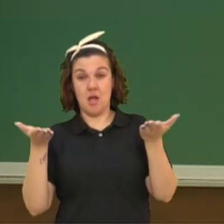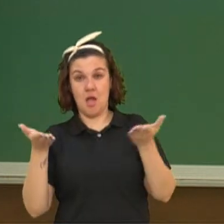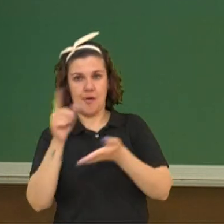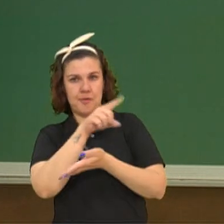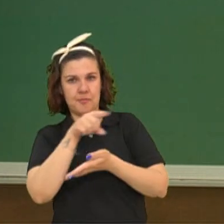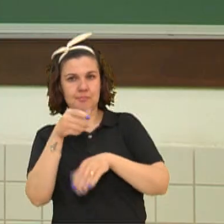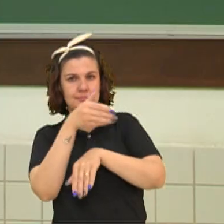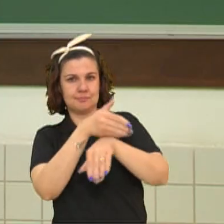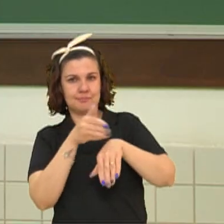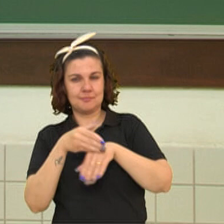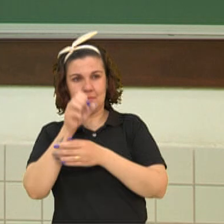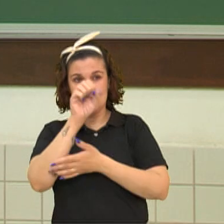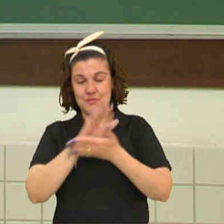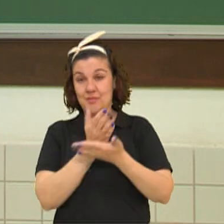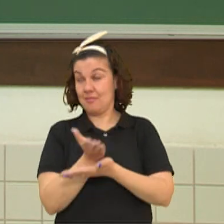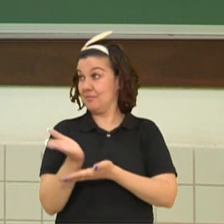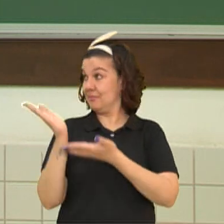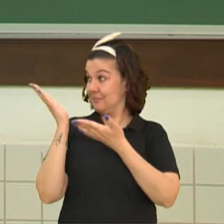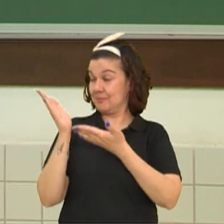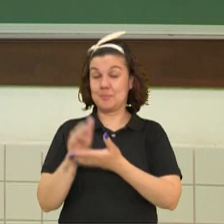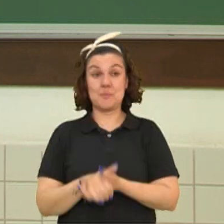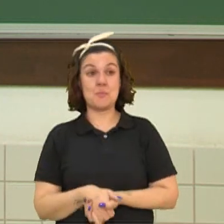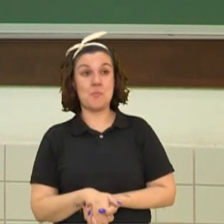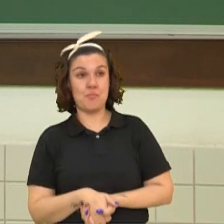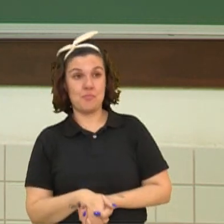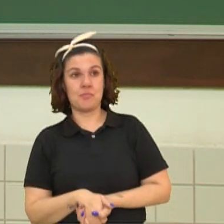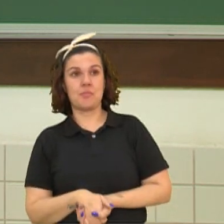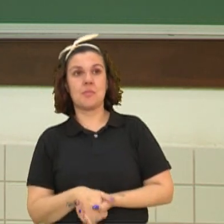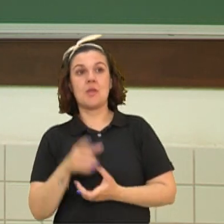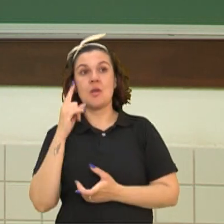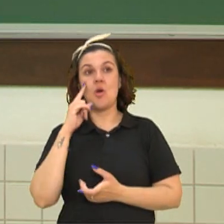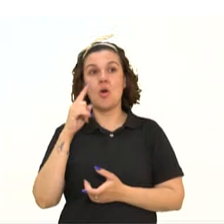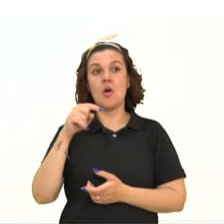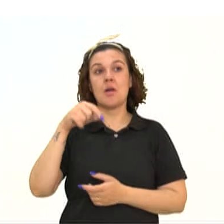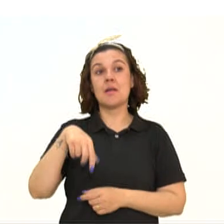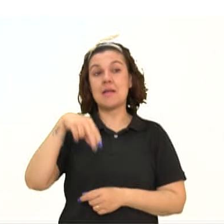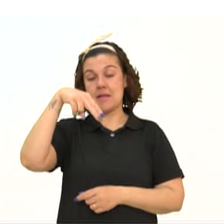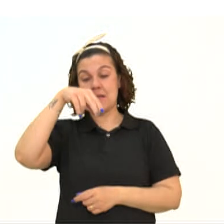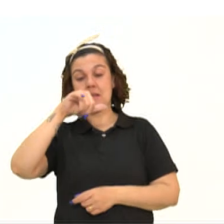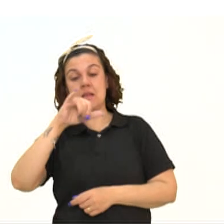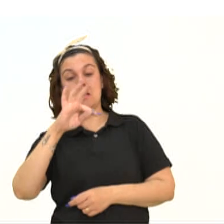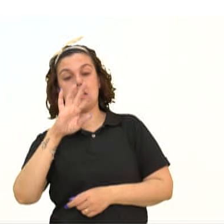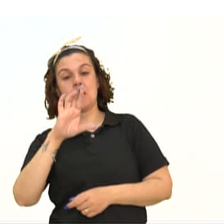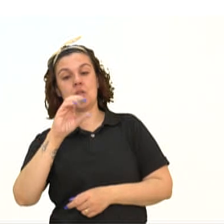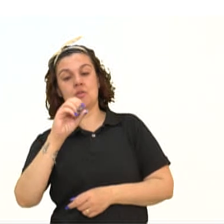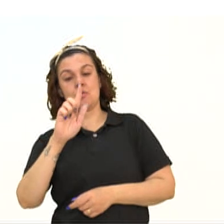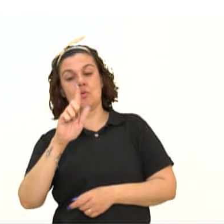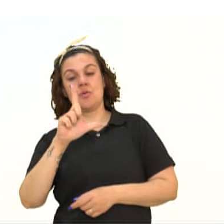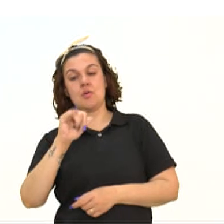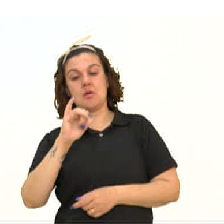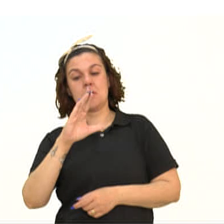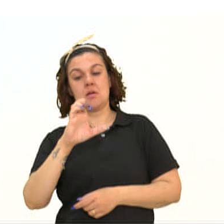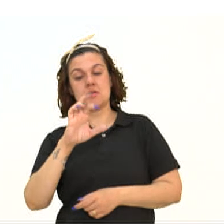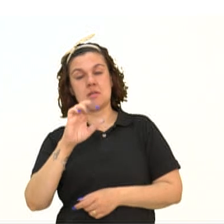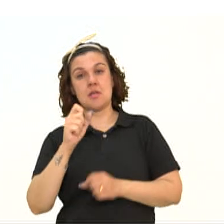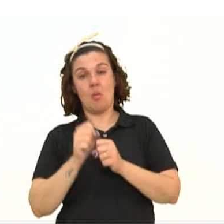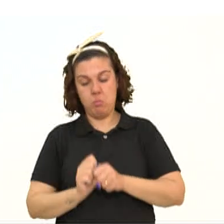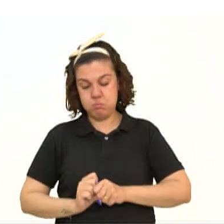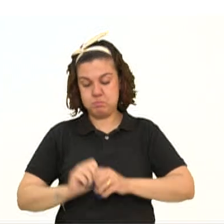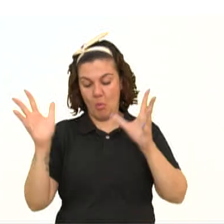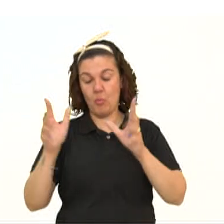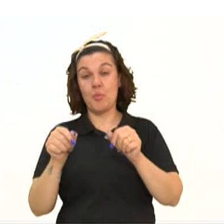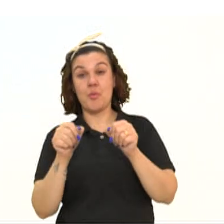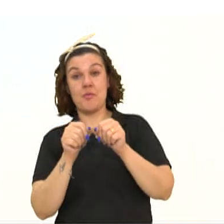ver um exercício sobre isso. Atividade número 2. A nitroglicerina é um poderoso explosivo e